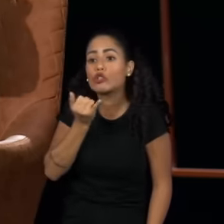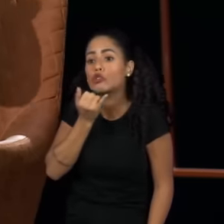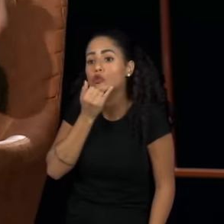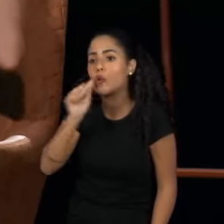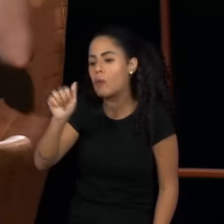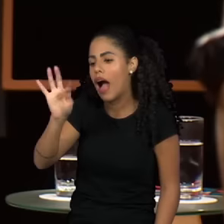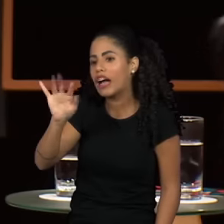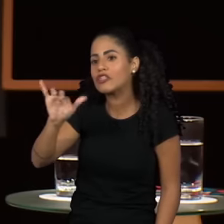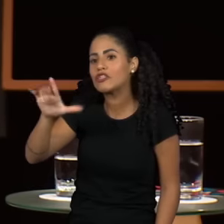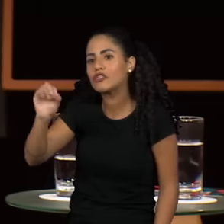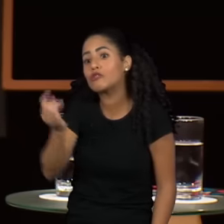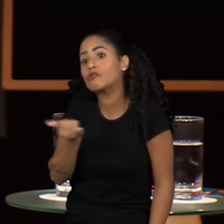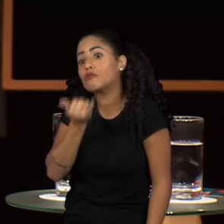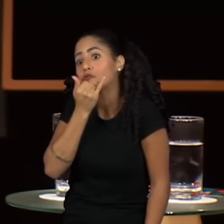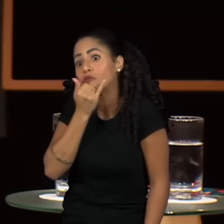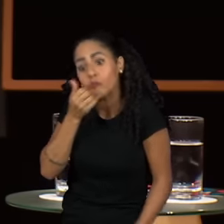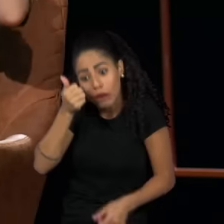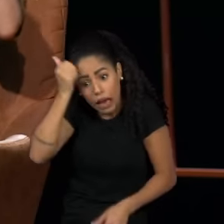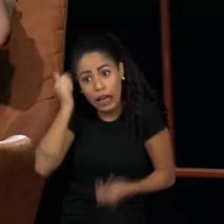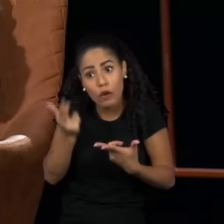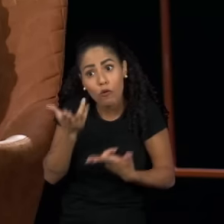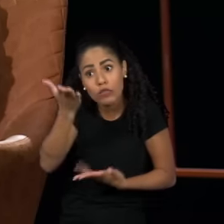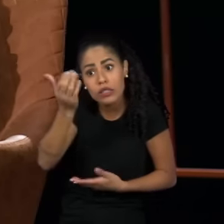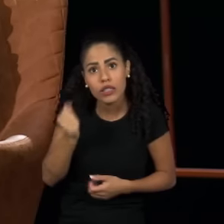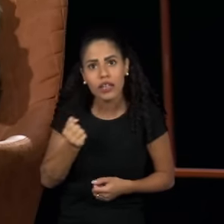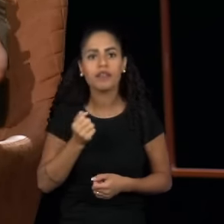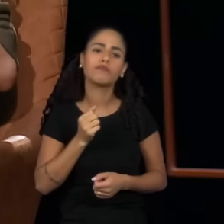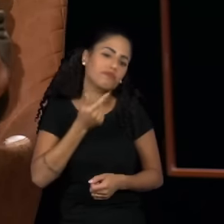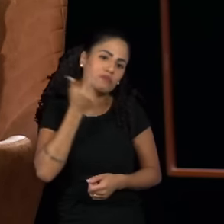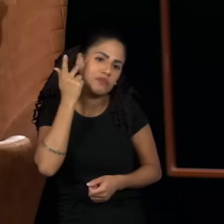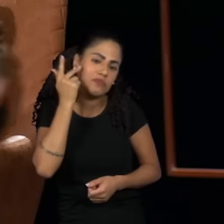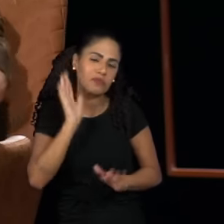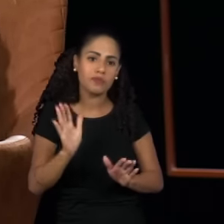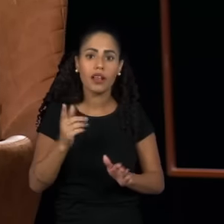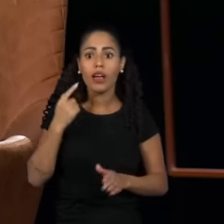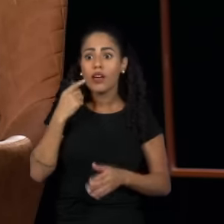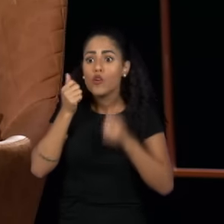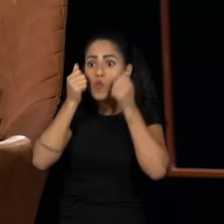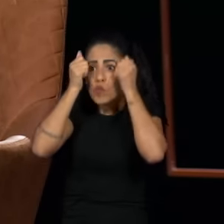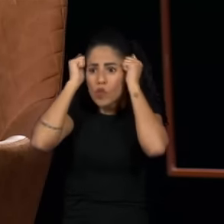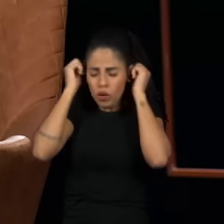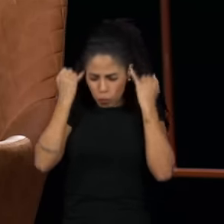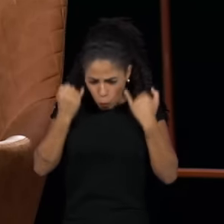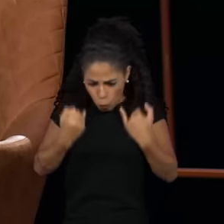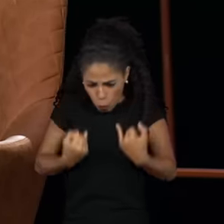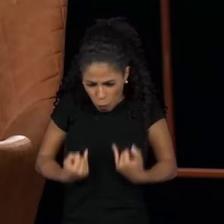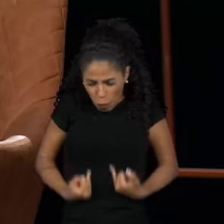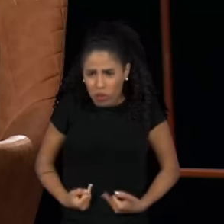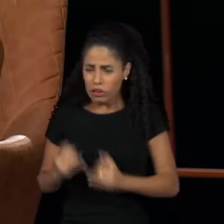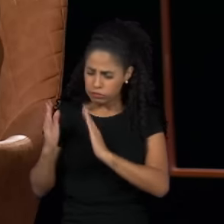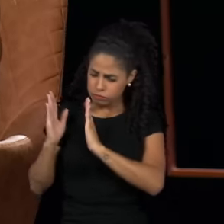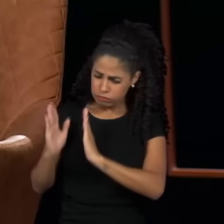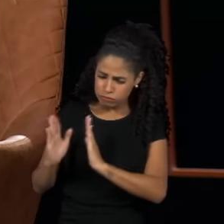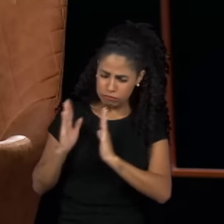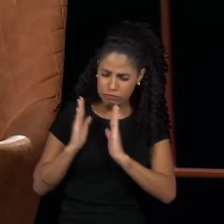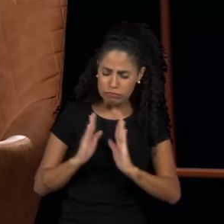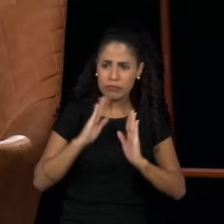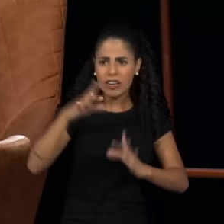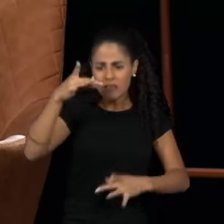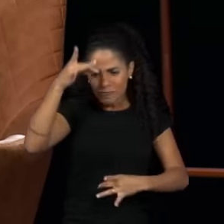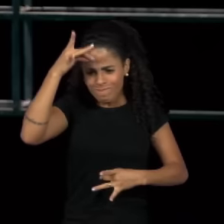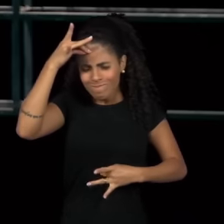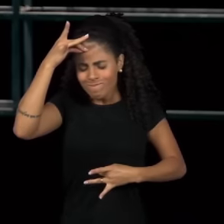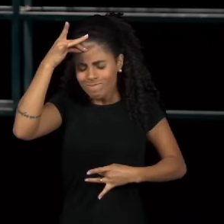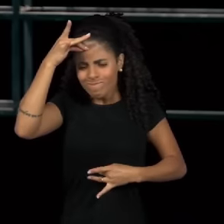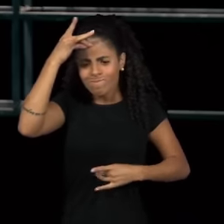completamente careca. Uhum. Muito, muito destruída por aquele processo. Muito envolvida.